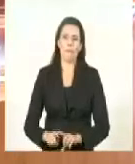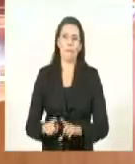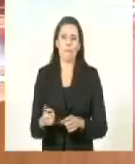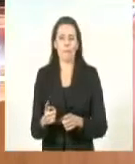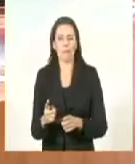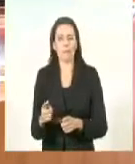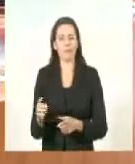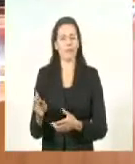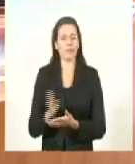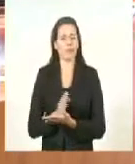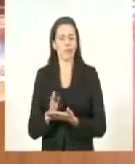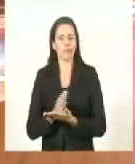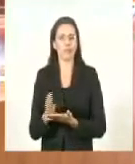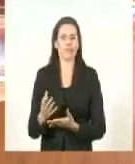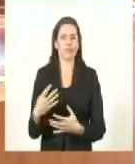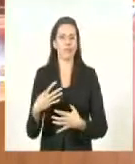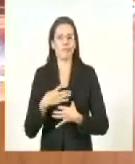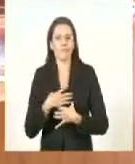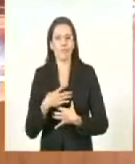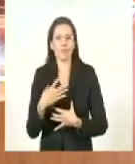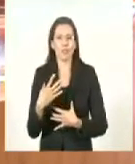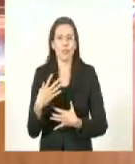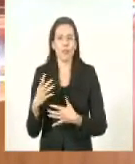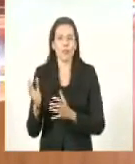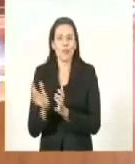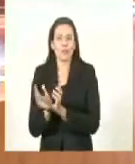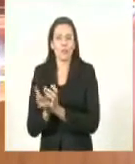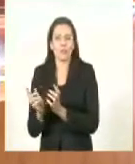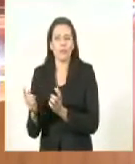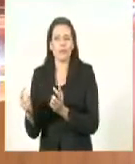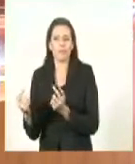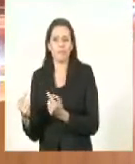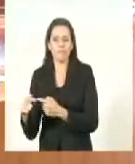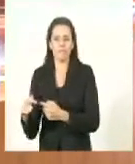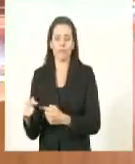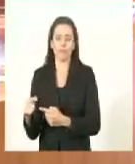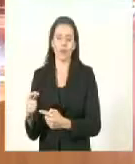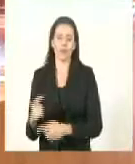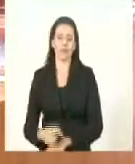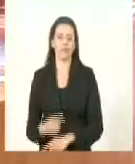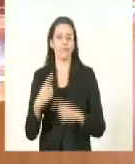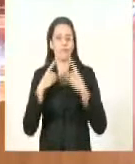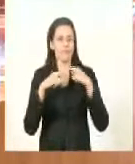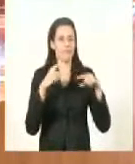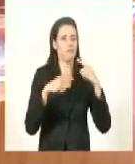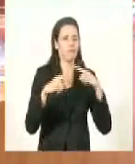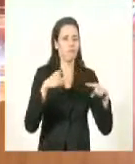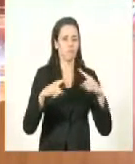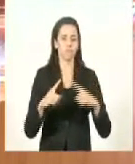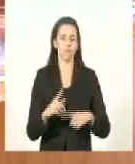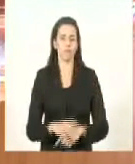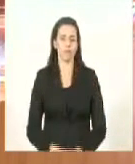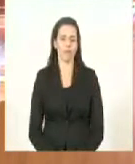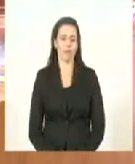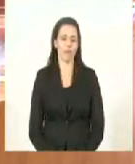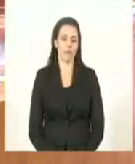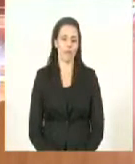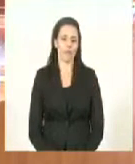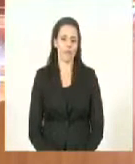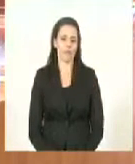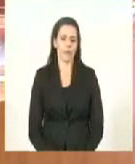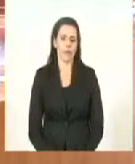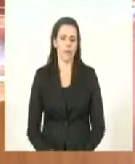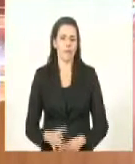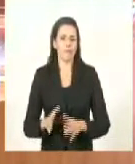política, deputado, faz com que a gente trilhe o mesmo caminho que a gente condena os outros. Então,